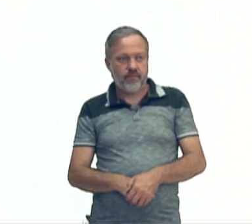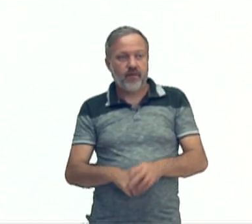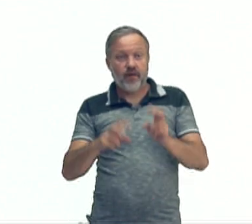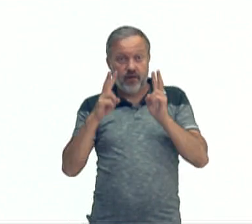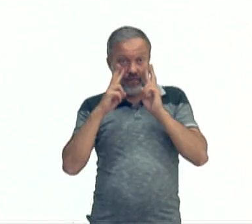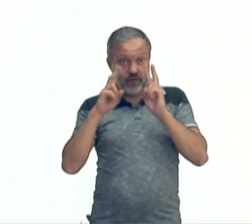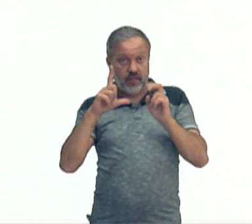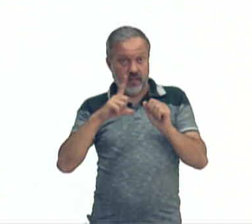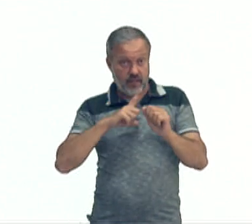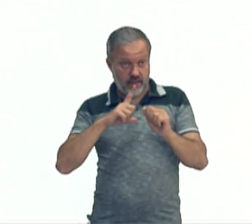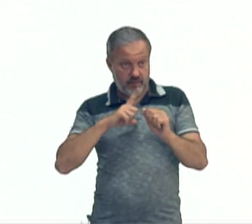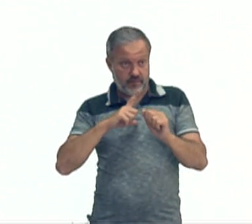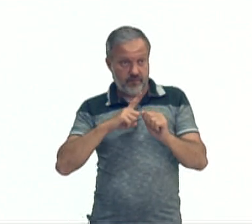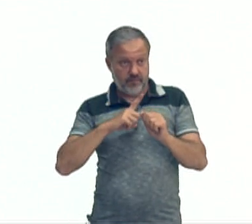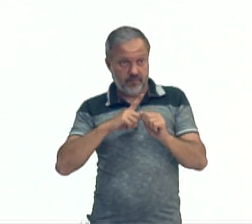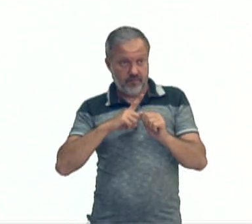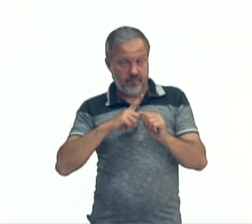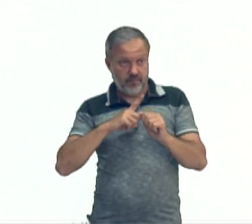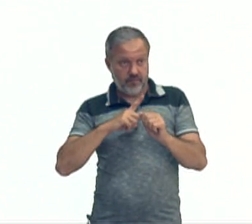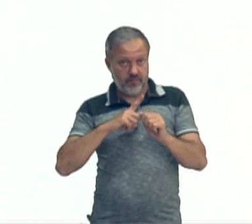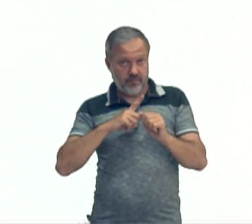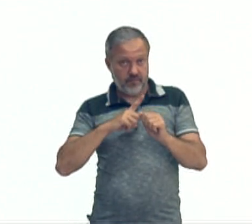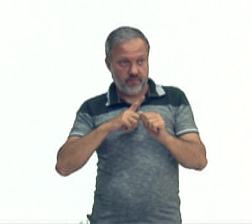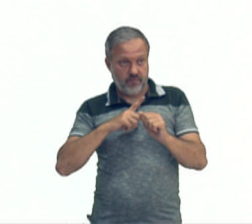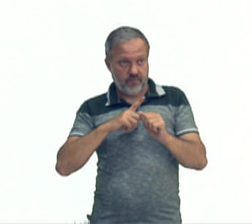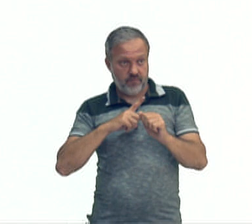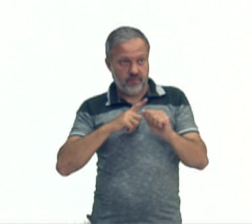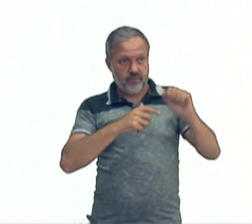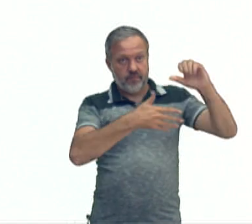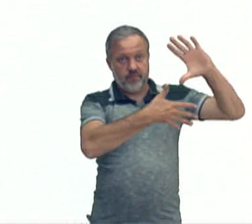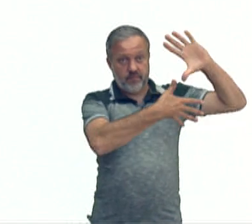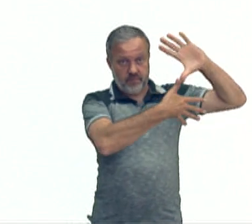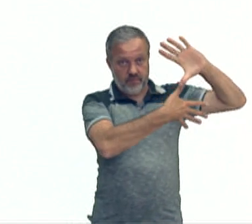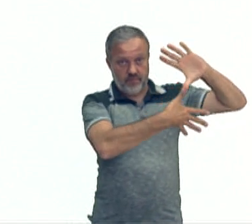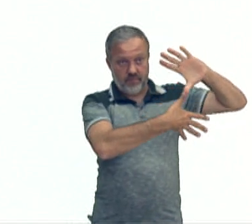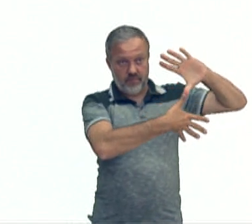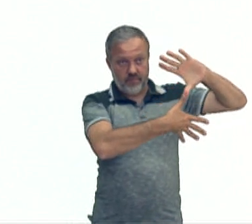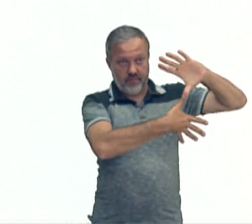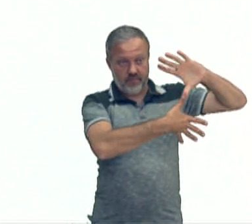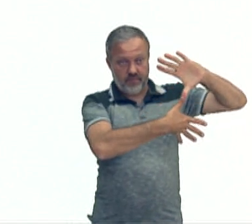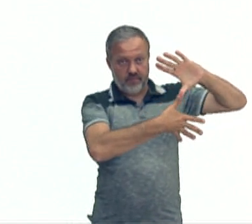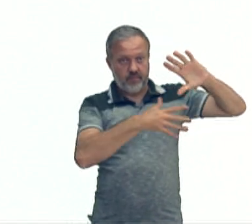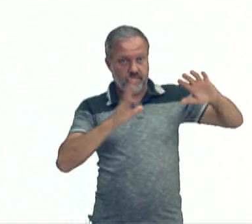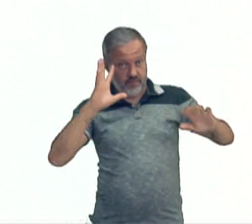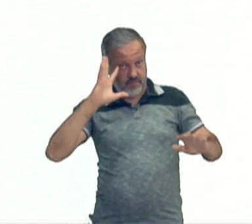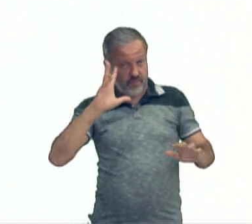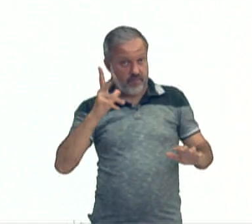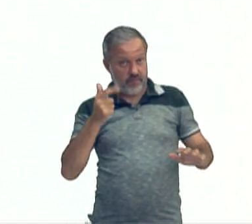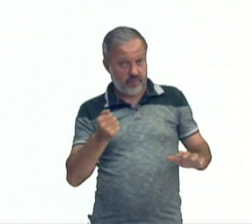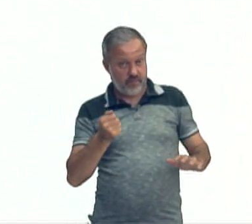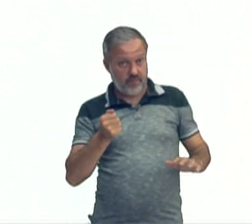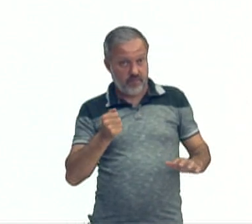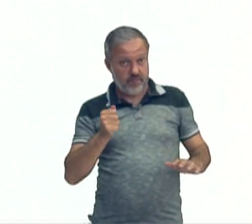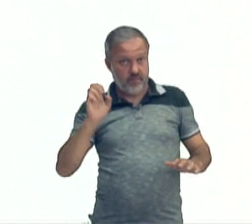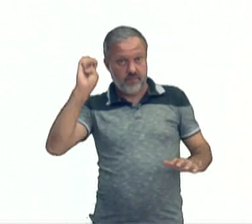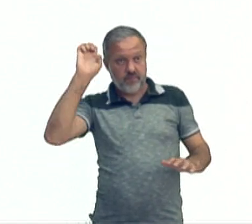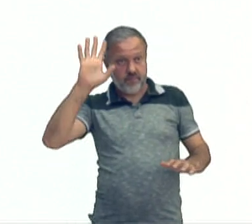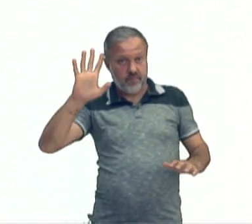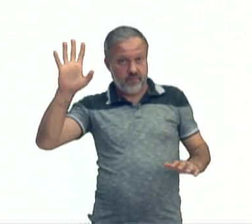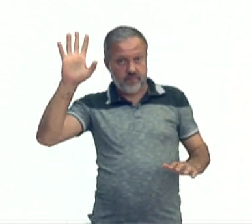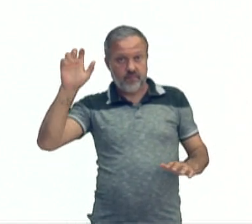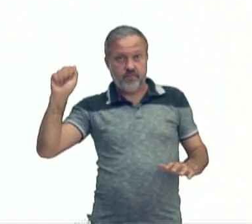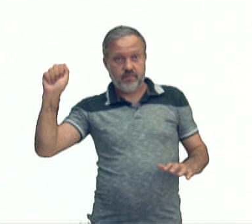tem lá no mapa, lá, por exemplo, os nossos continentes. A América, a África, a Europa,